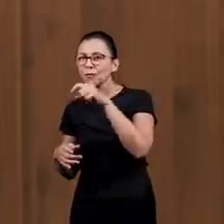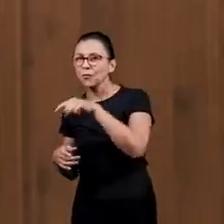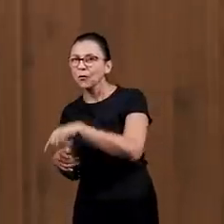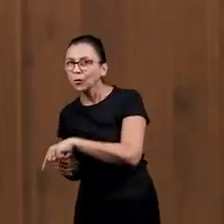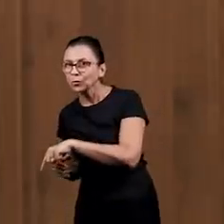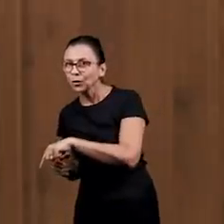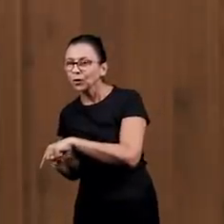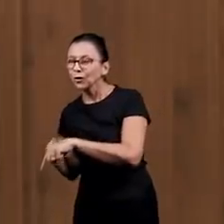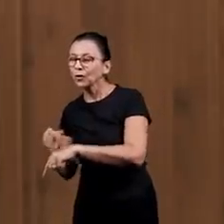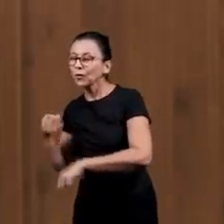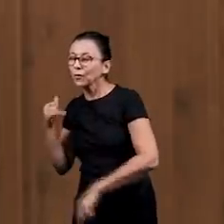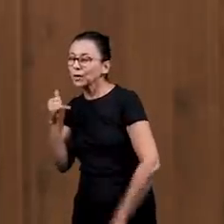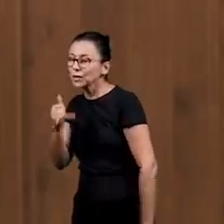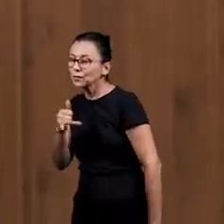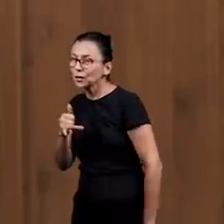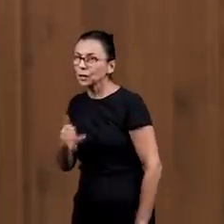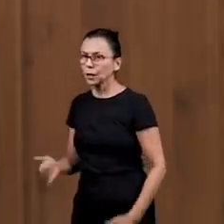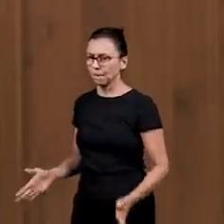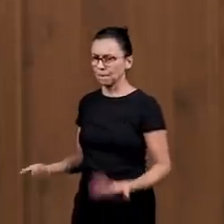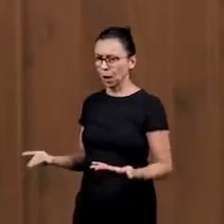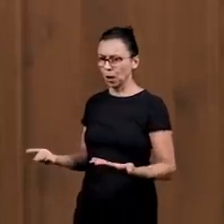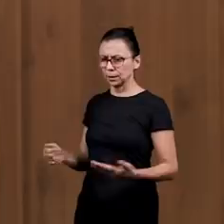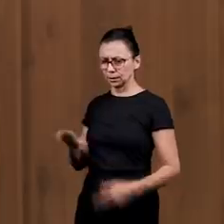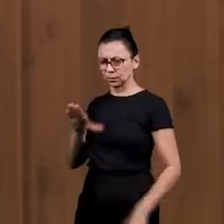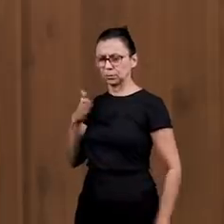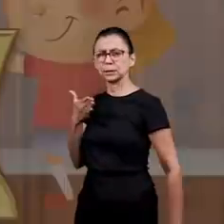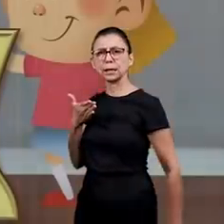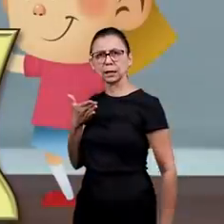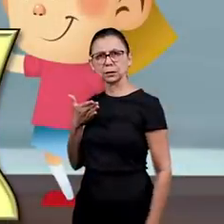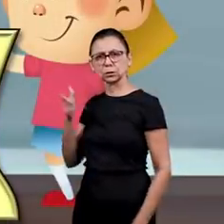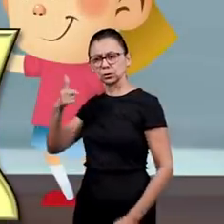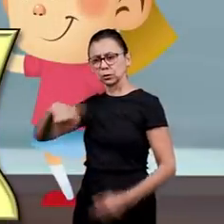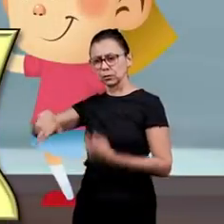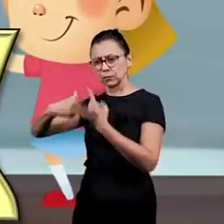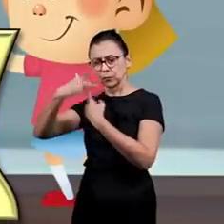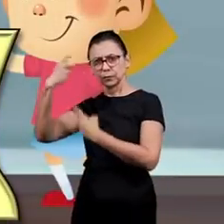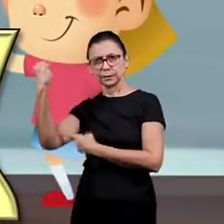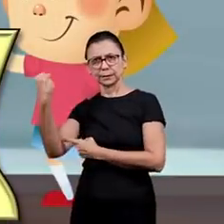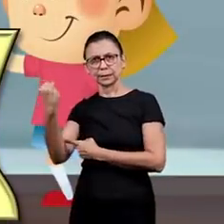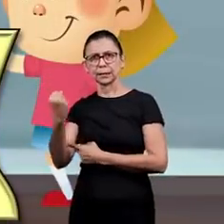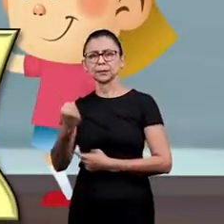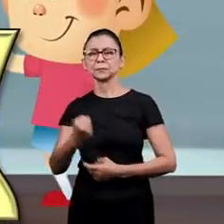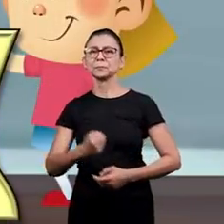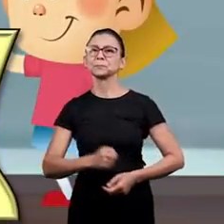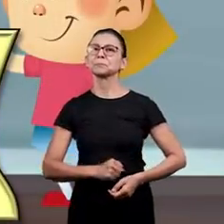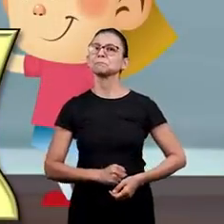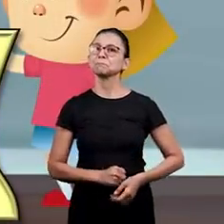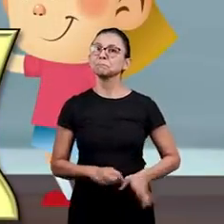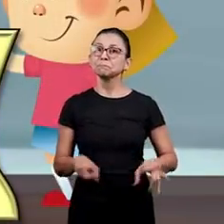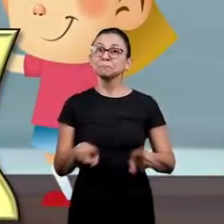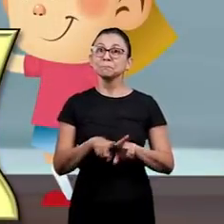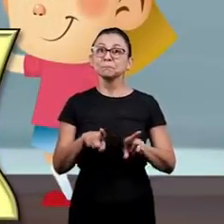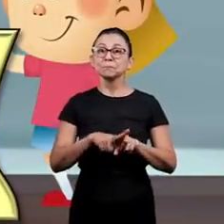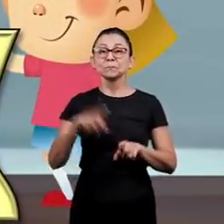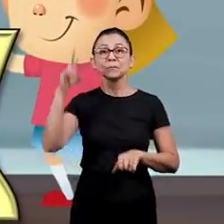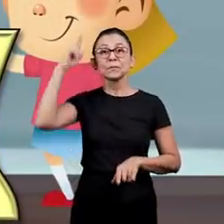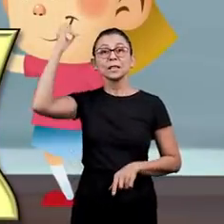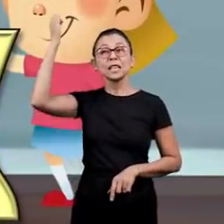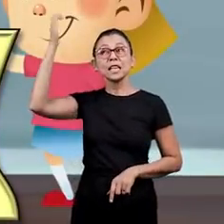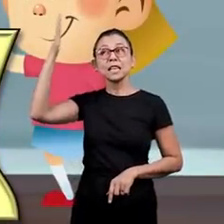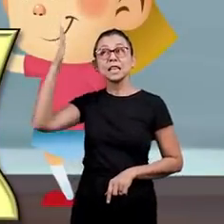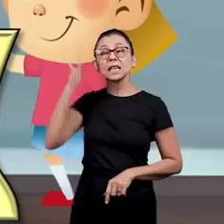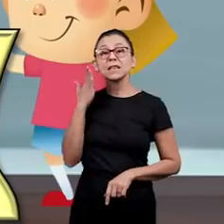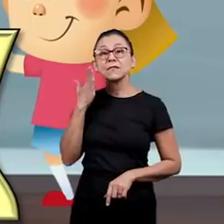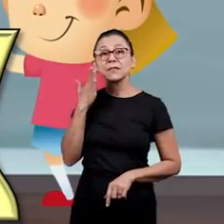levantem, que hoje o Senhor nos dará os midianitas nas nossas mãos. Deus também revelou armas bem diferentes para